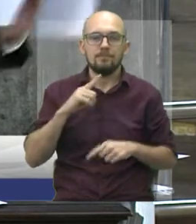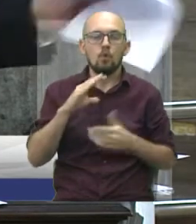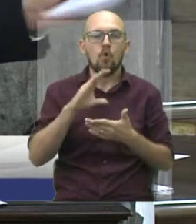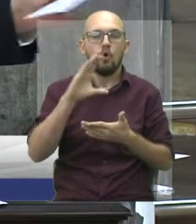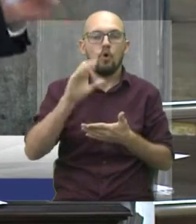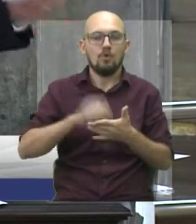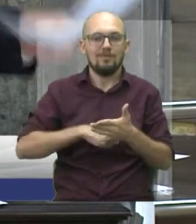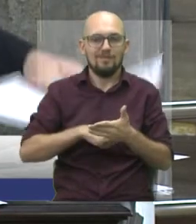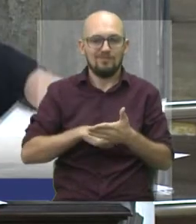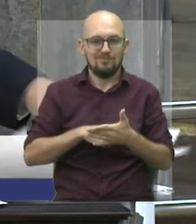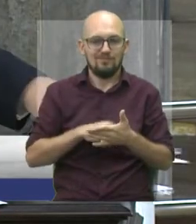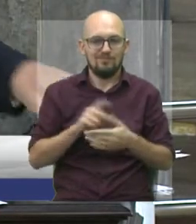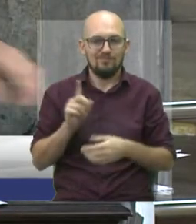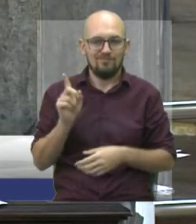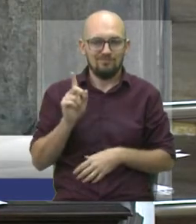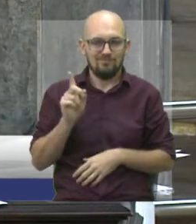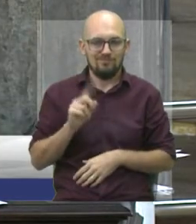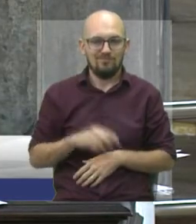da empresa.